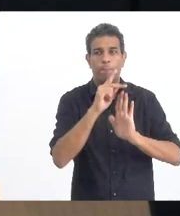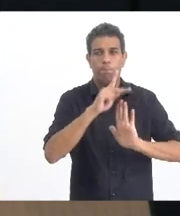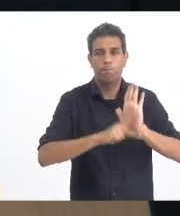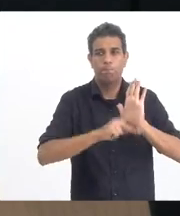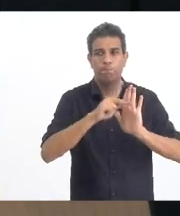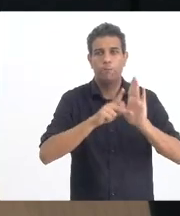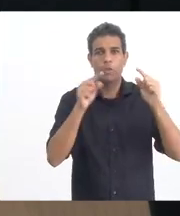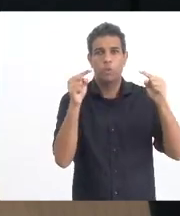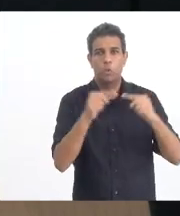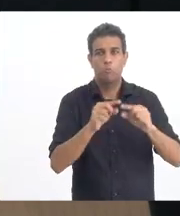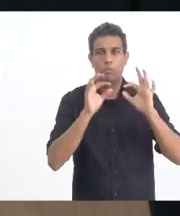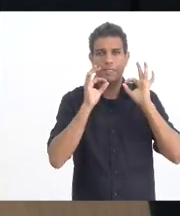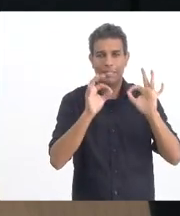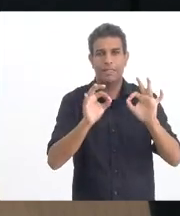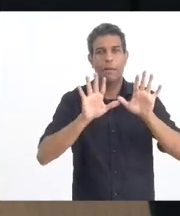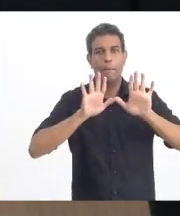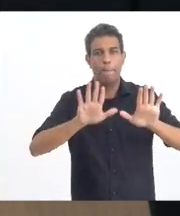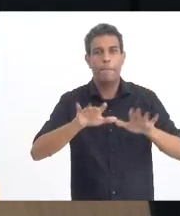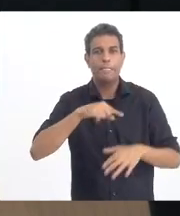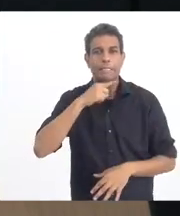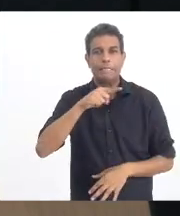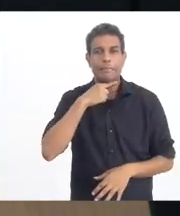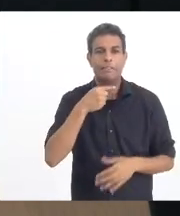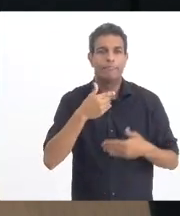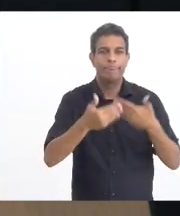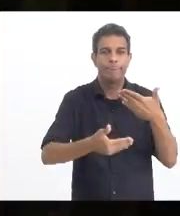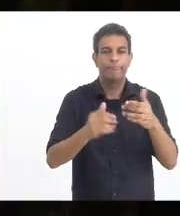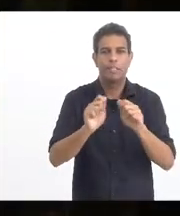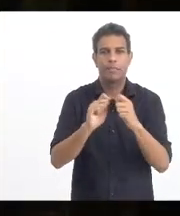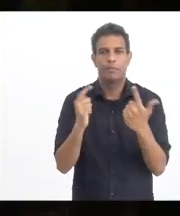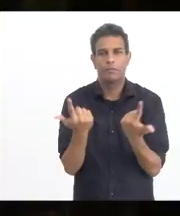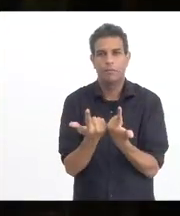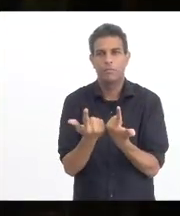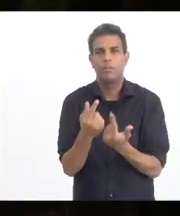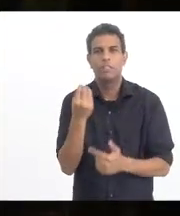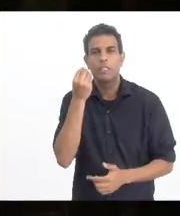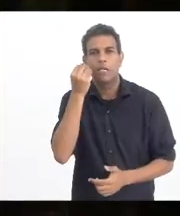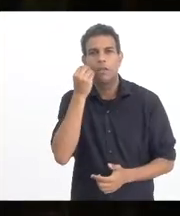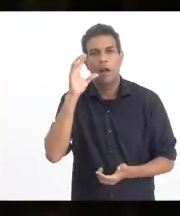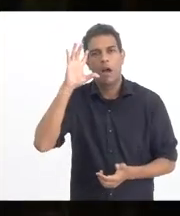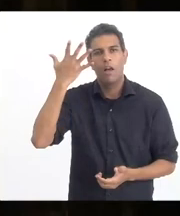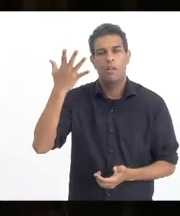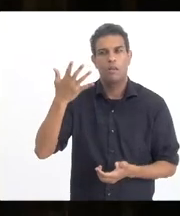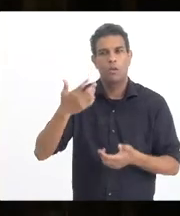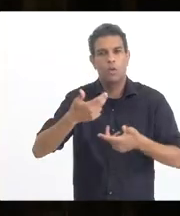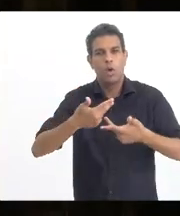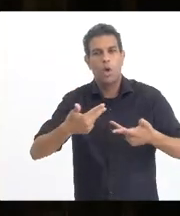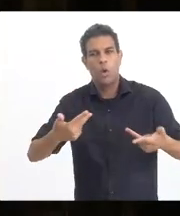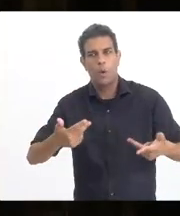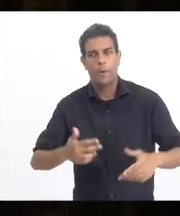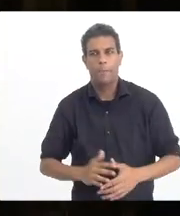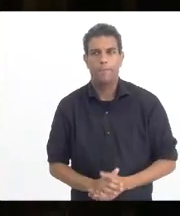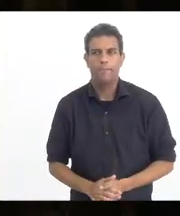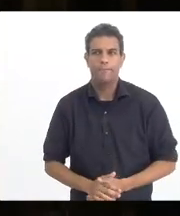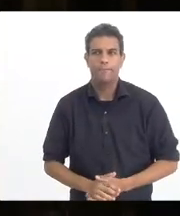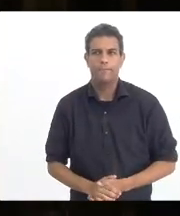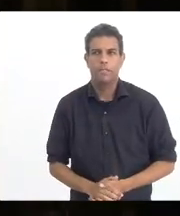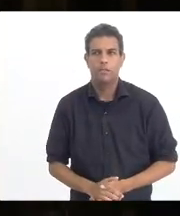original desde sempre, mas não foi possível encaminhar para cá. Estamos tentando resolver essa situação.